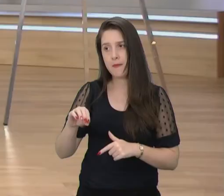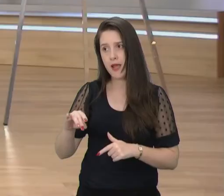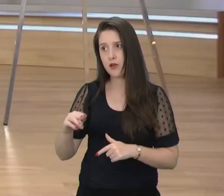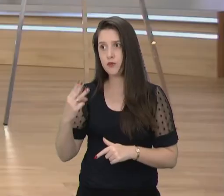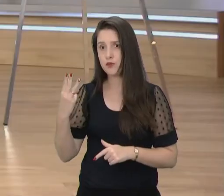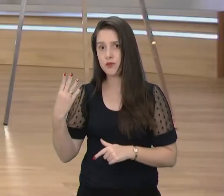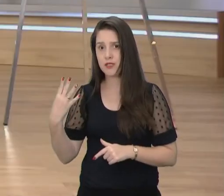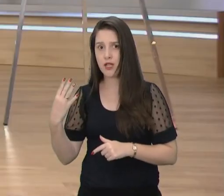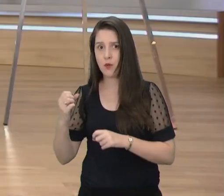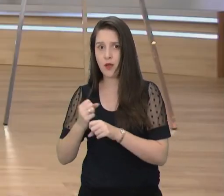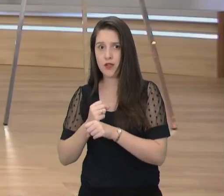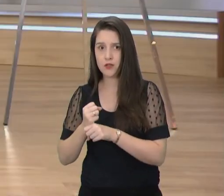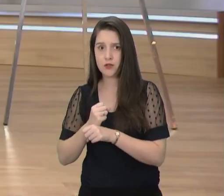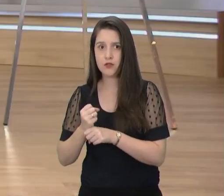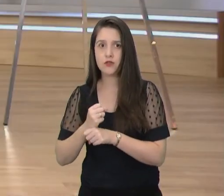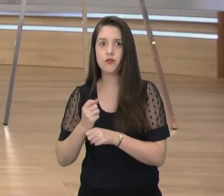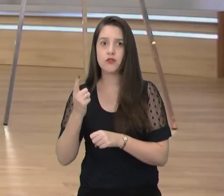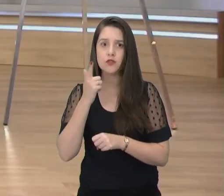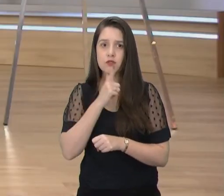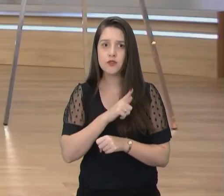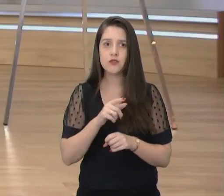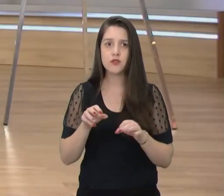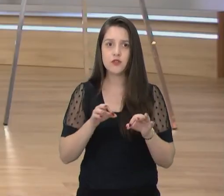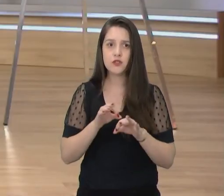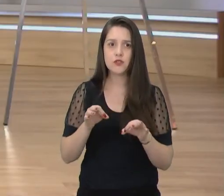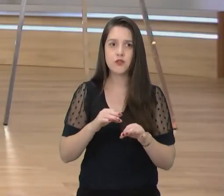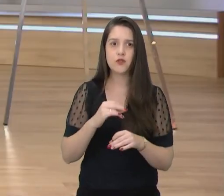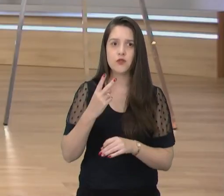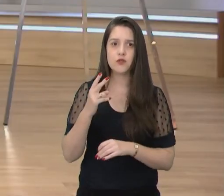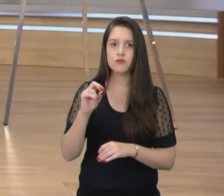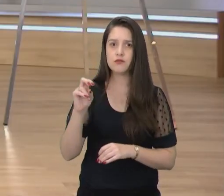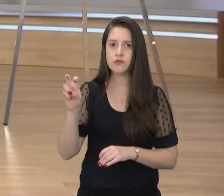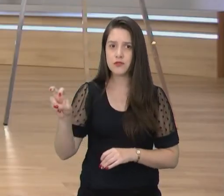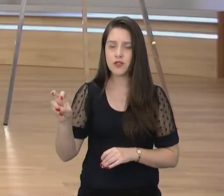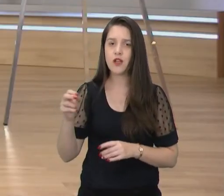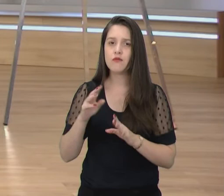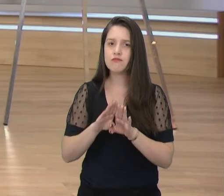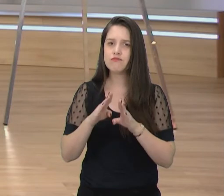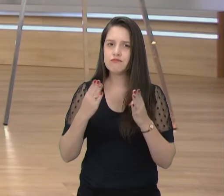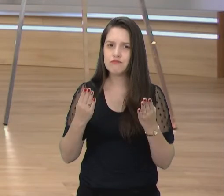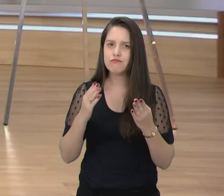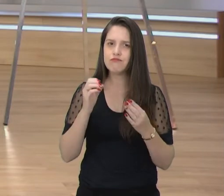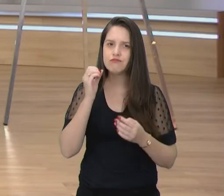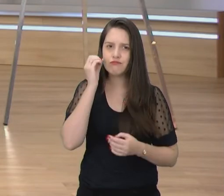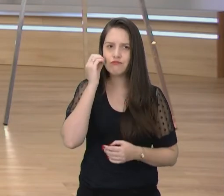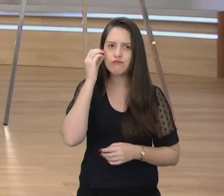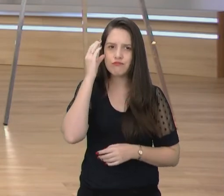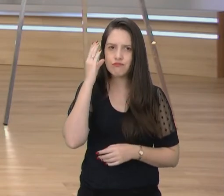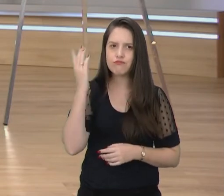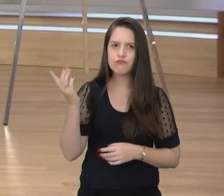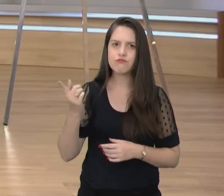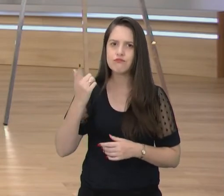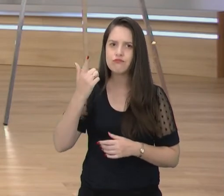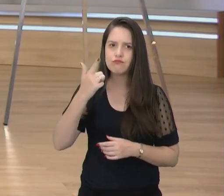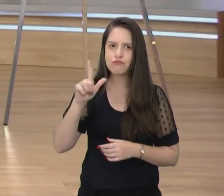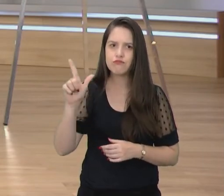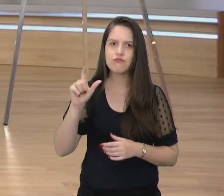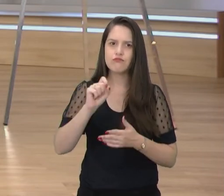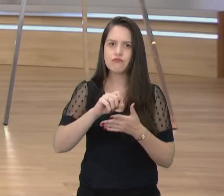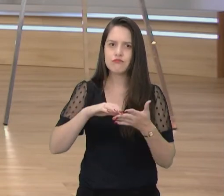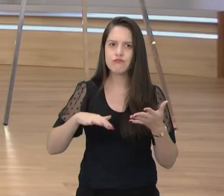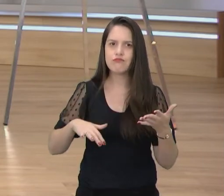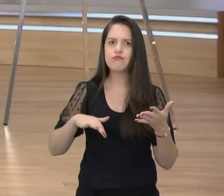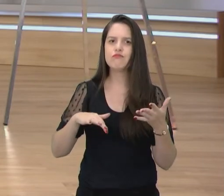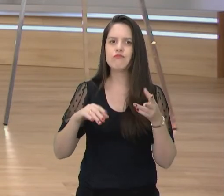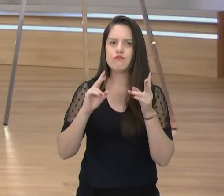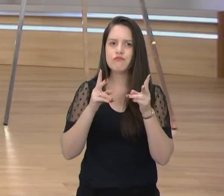34 anos, decidiu seu retorno ao final de 2005, com a abertura do empreendimento no ano seguinte. O ramo de atividade escolhido foi o